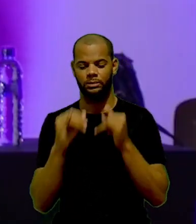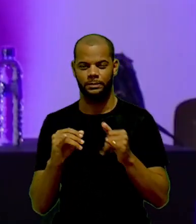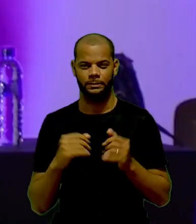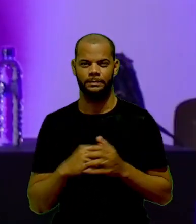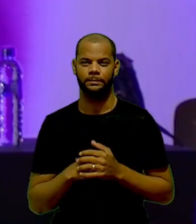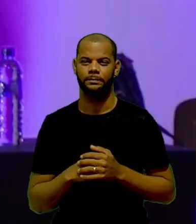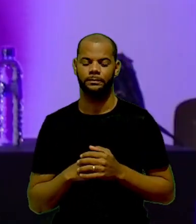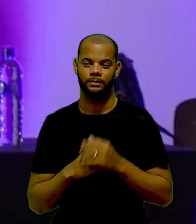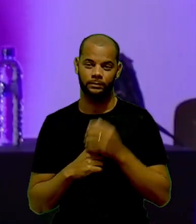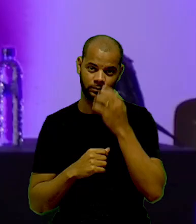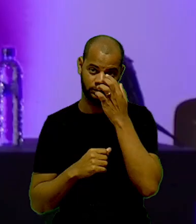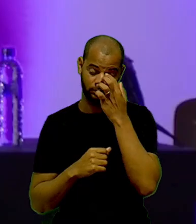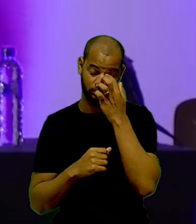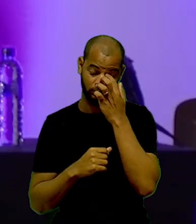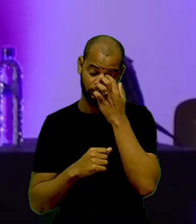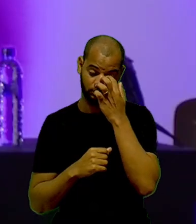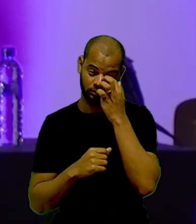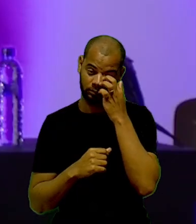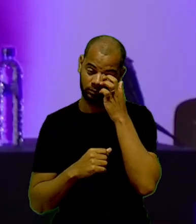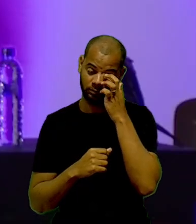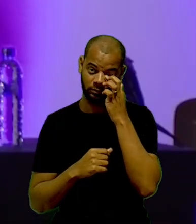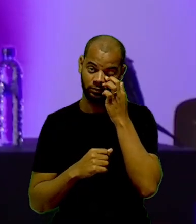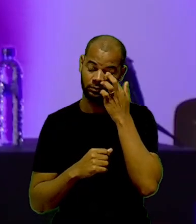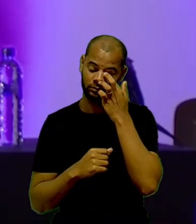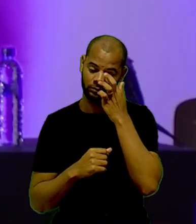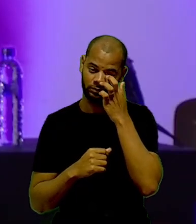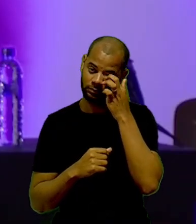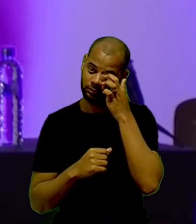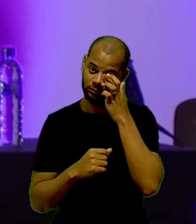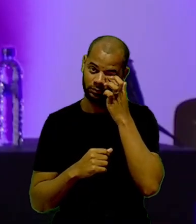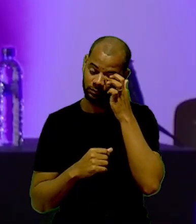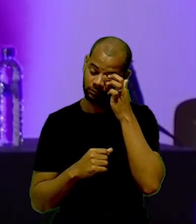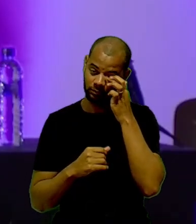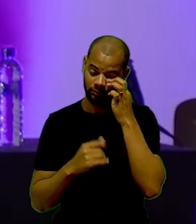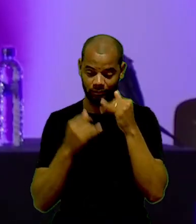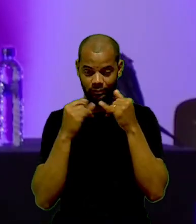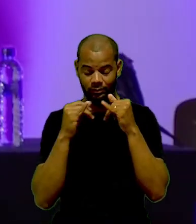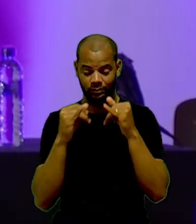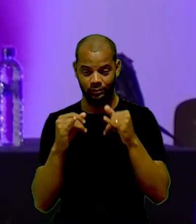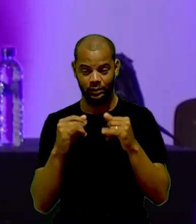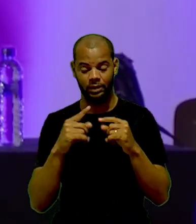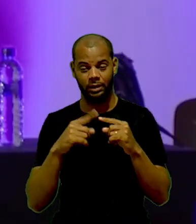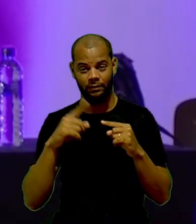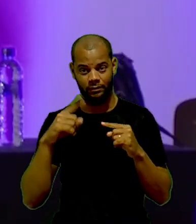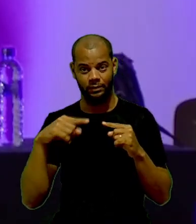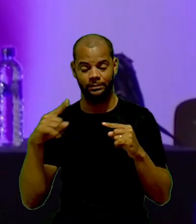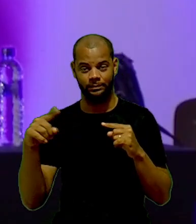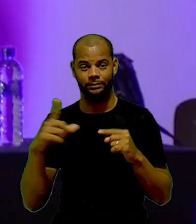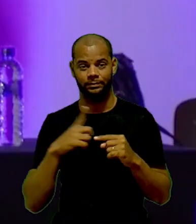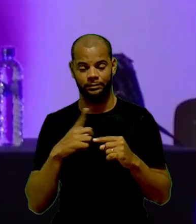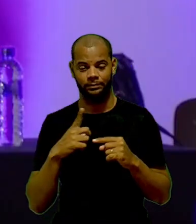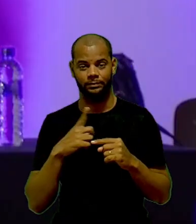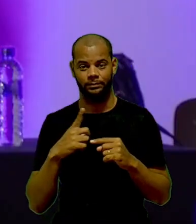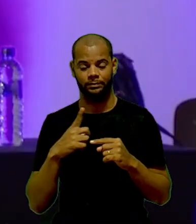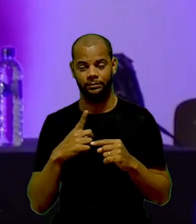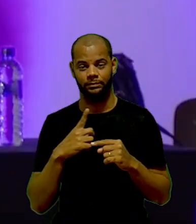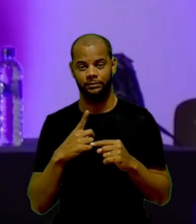E, mesmo sendo uma energia extremamente variável, com muita